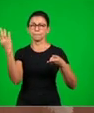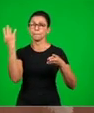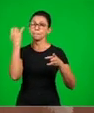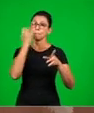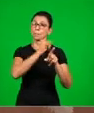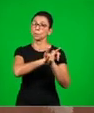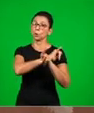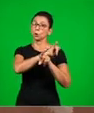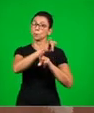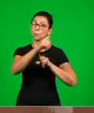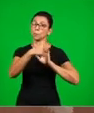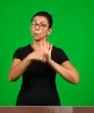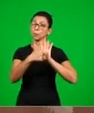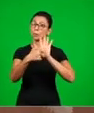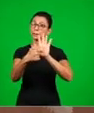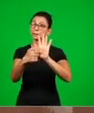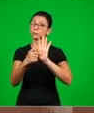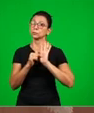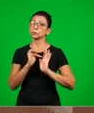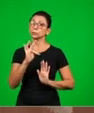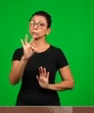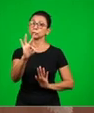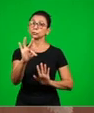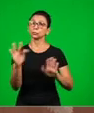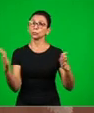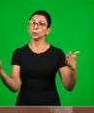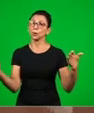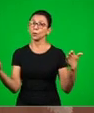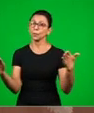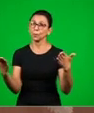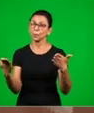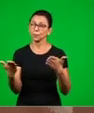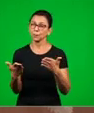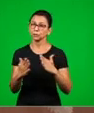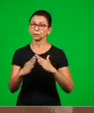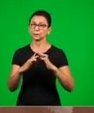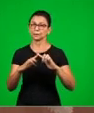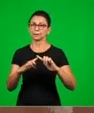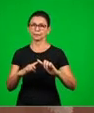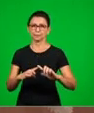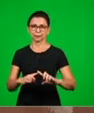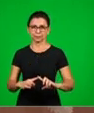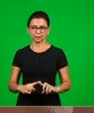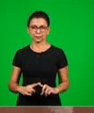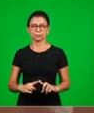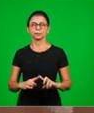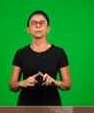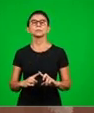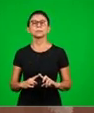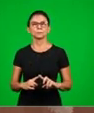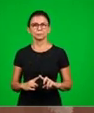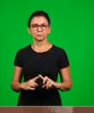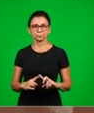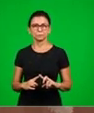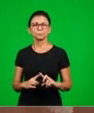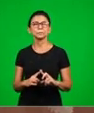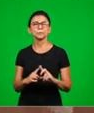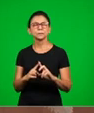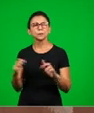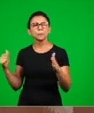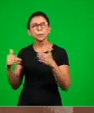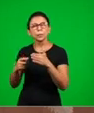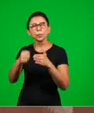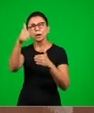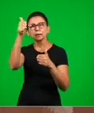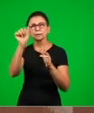profetizando a respeito dos nossos dias, da igreja, a respeito da igreja nos últimos